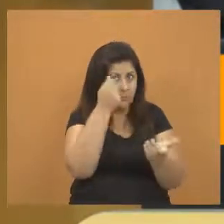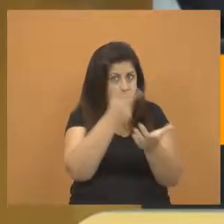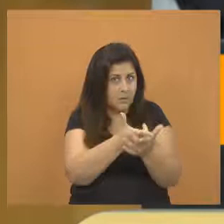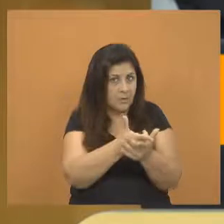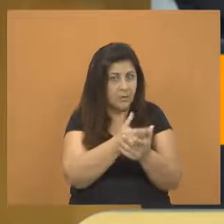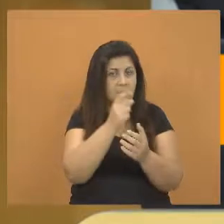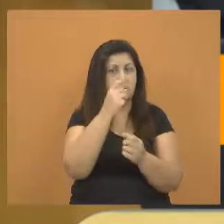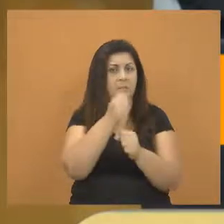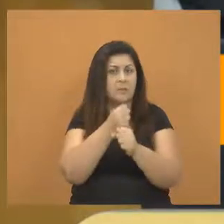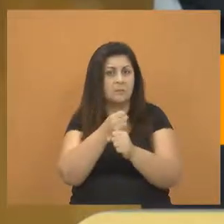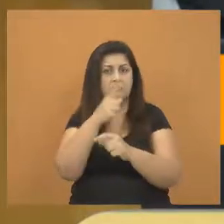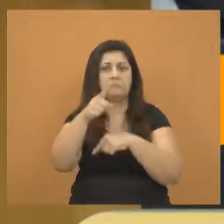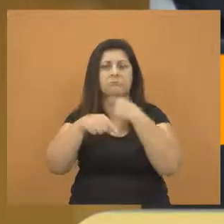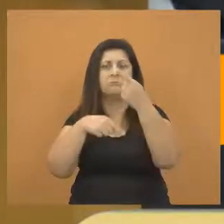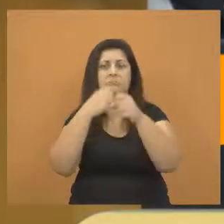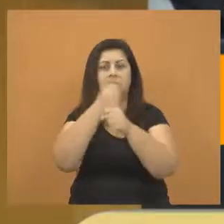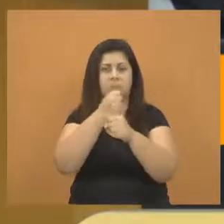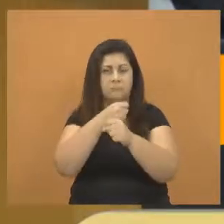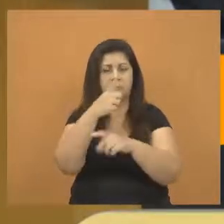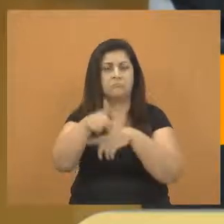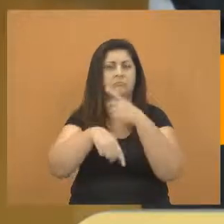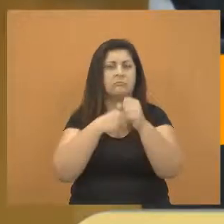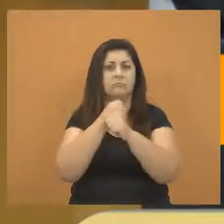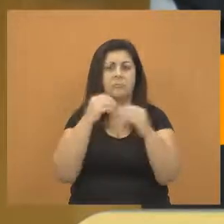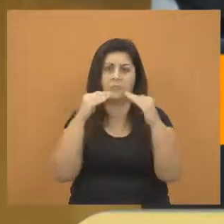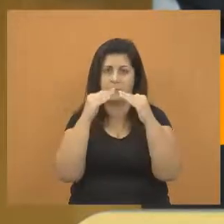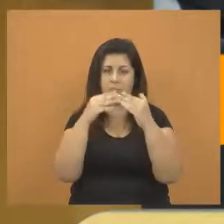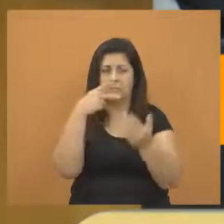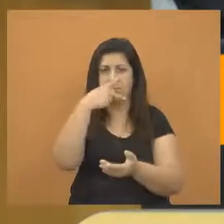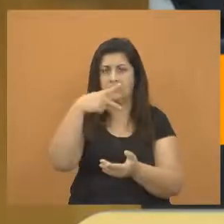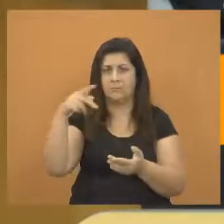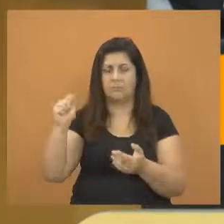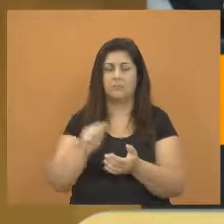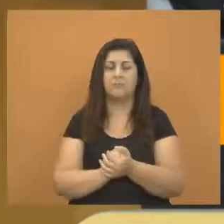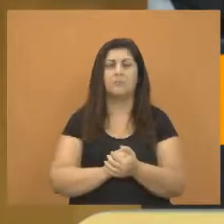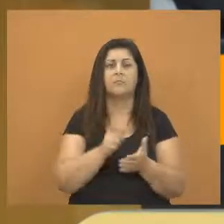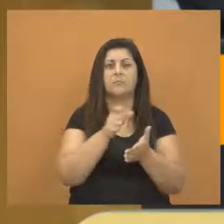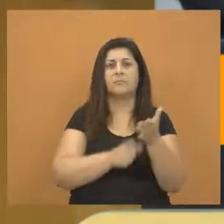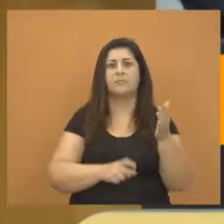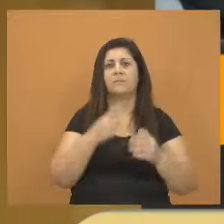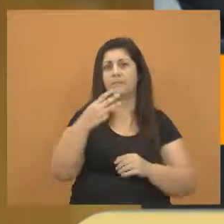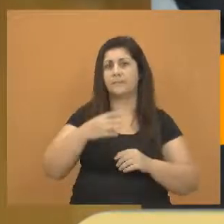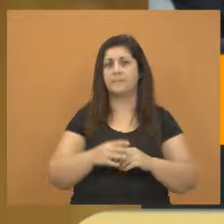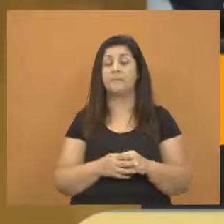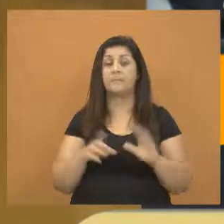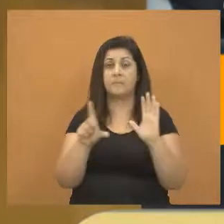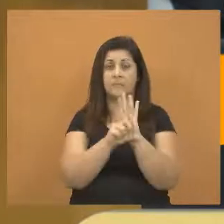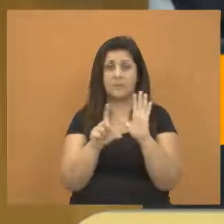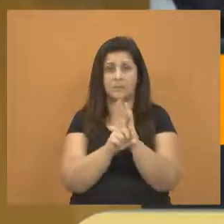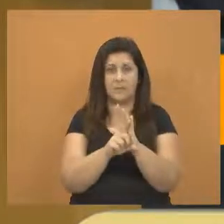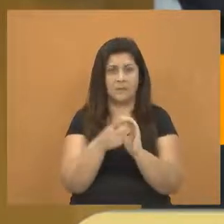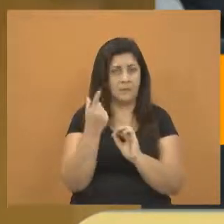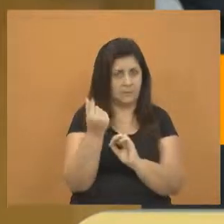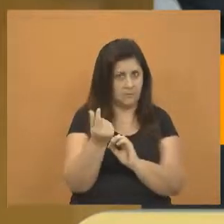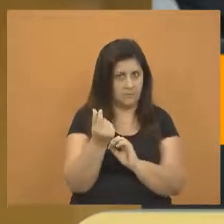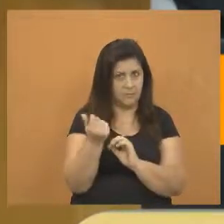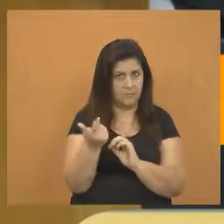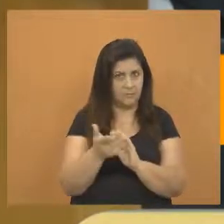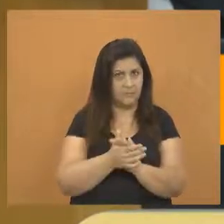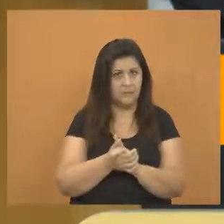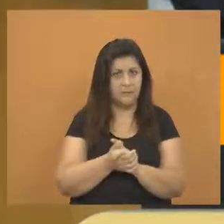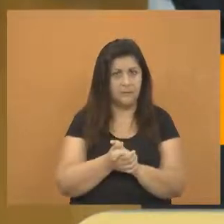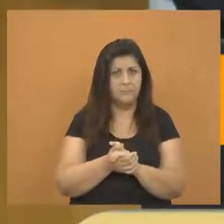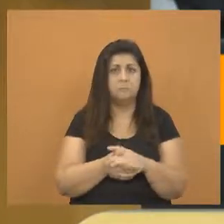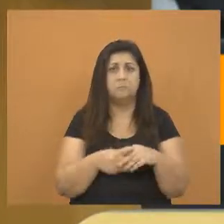ajustes eventualmente necessários ao PPA. Parágrafo 3º. As leis orçamentárias anuais para o